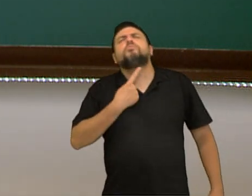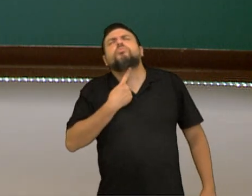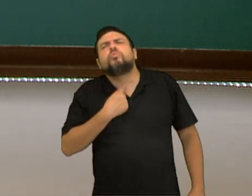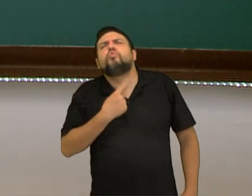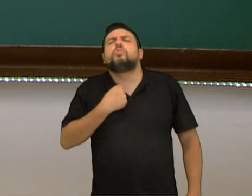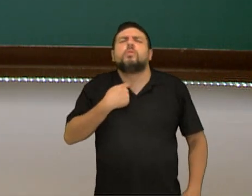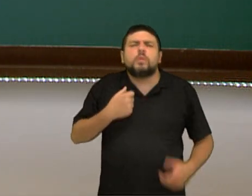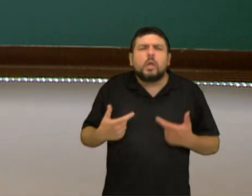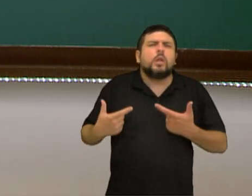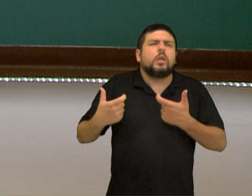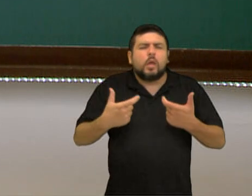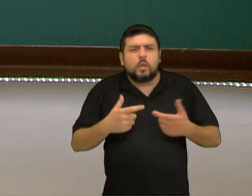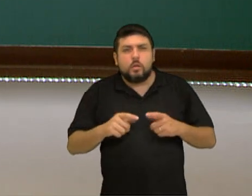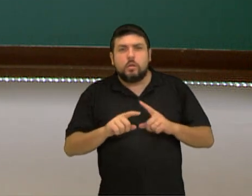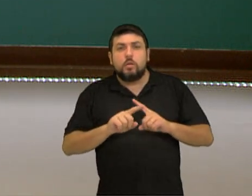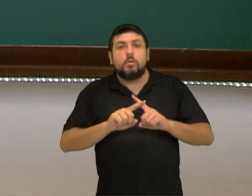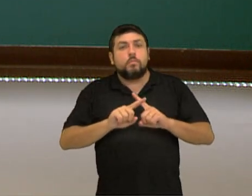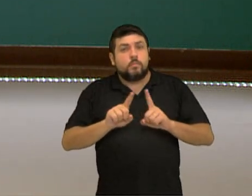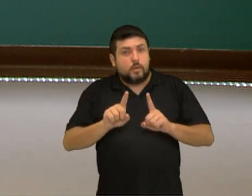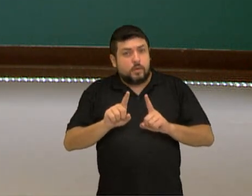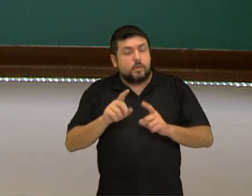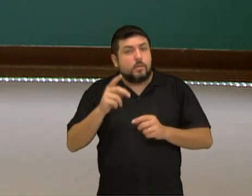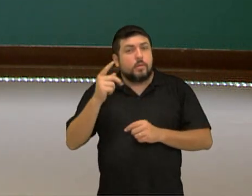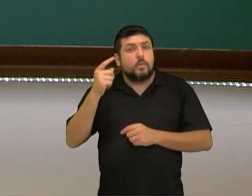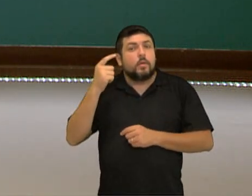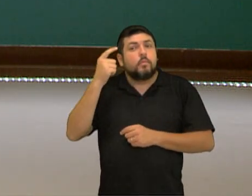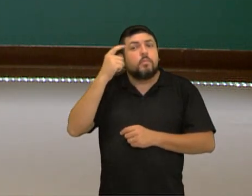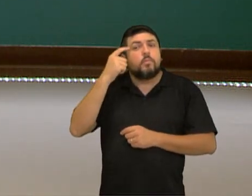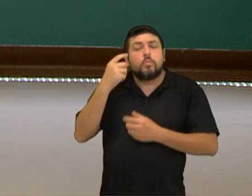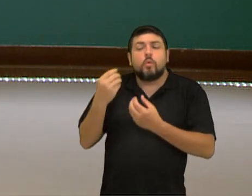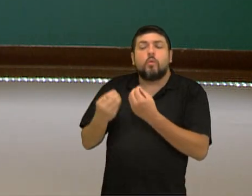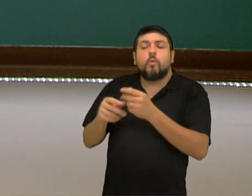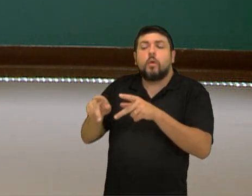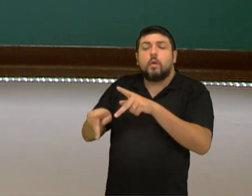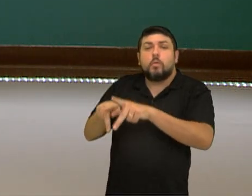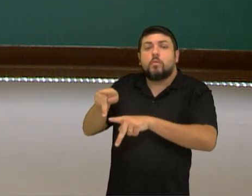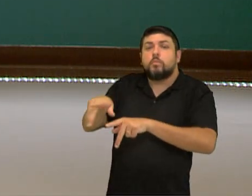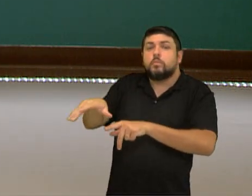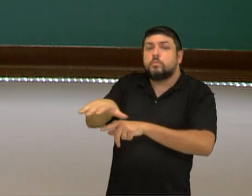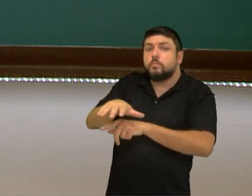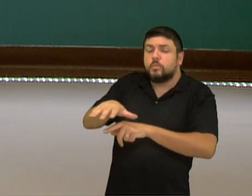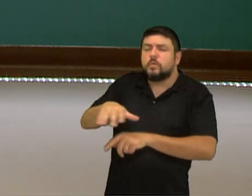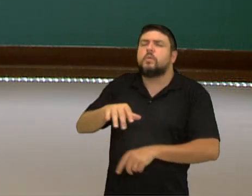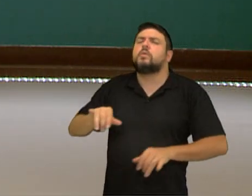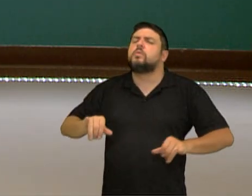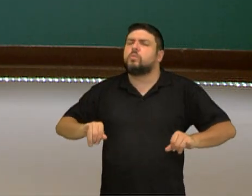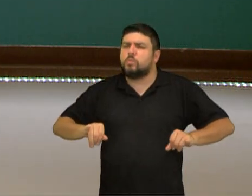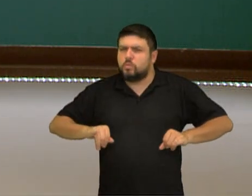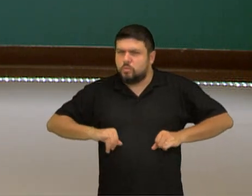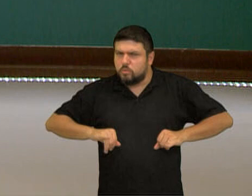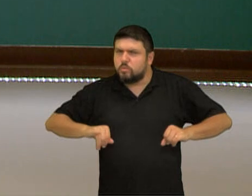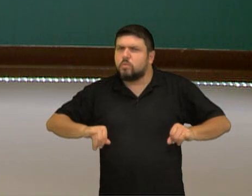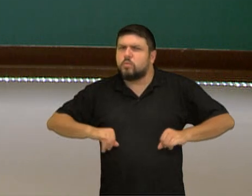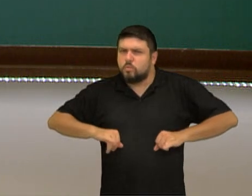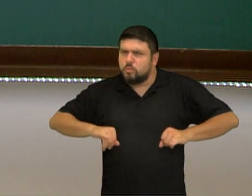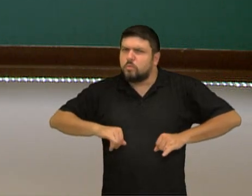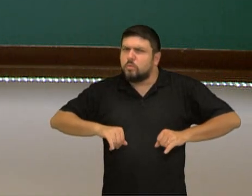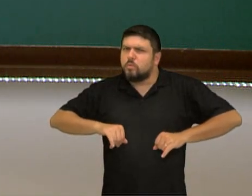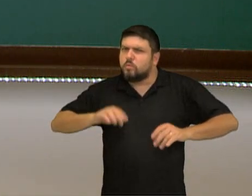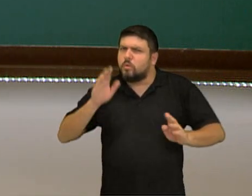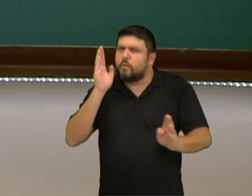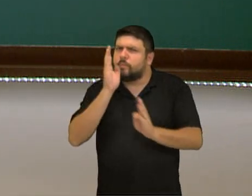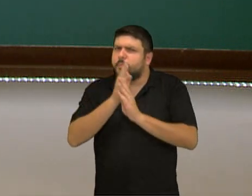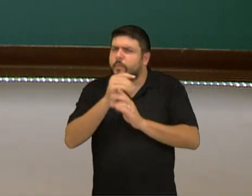guerra, mas poucas vezes pensamos em como a população sofre com o evento de uma guerra onde essa população